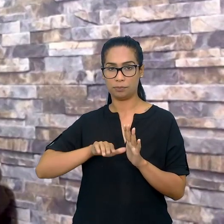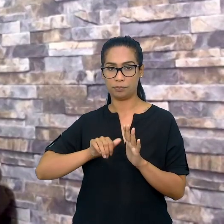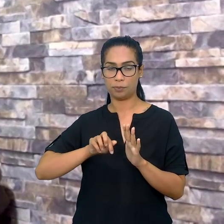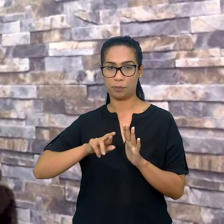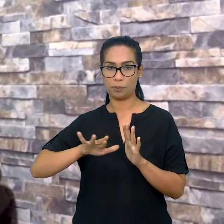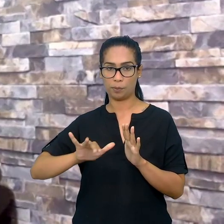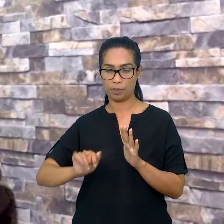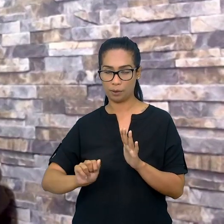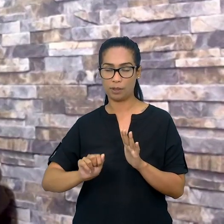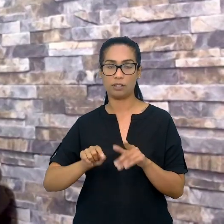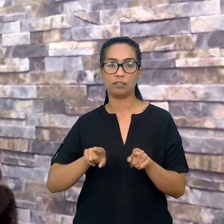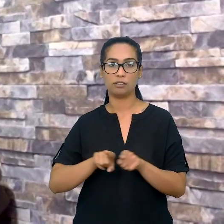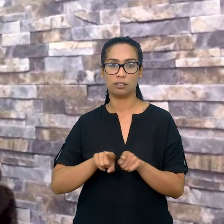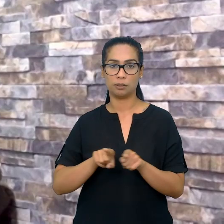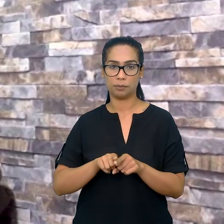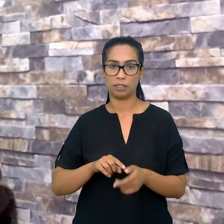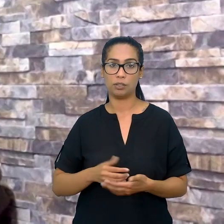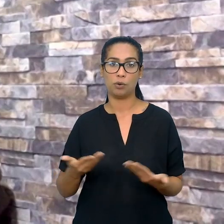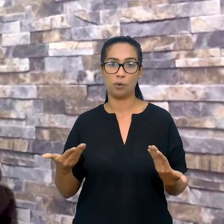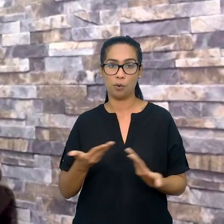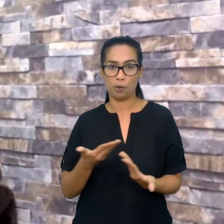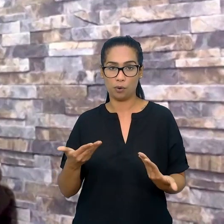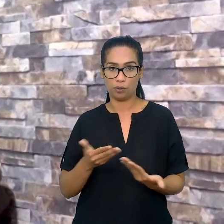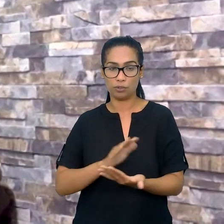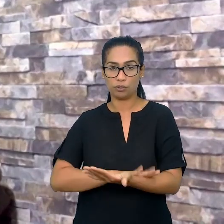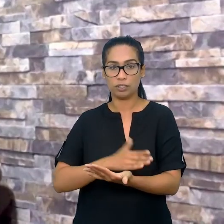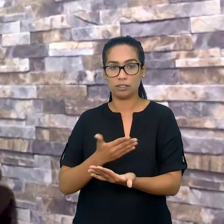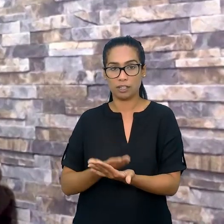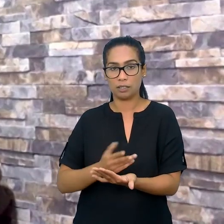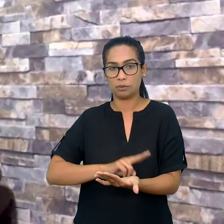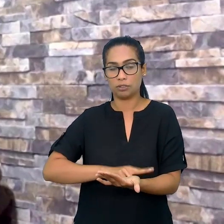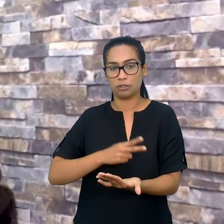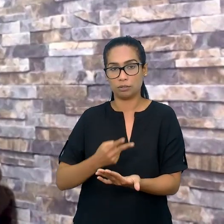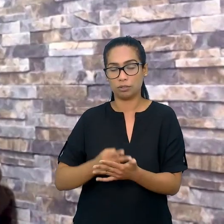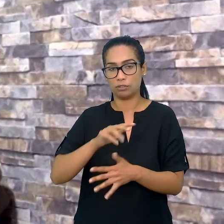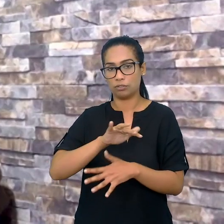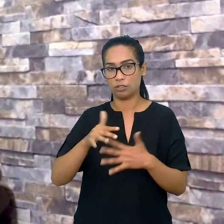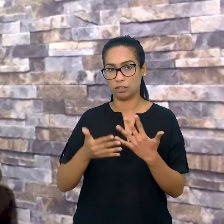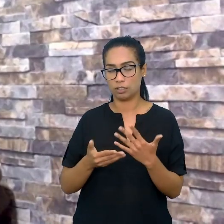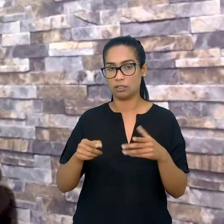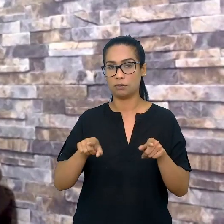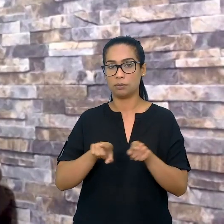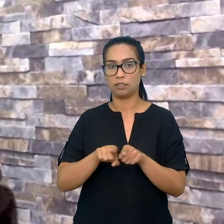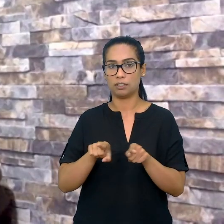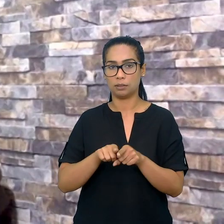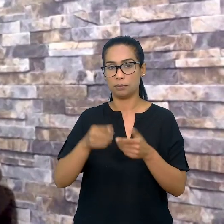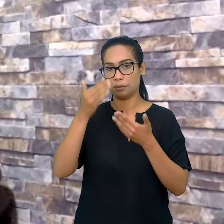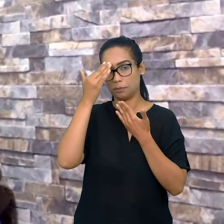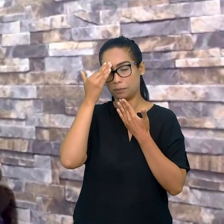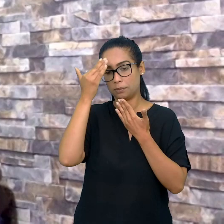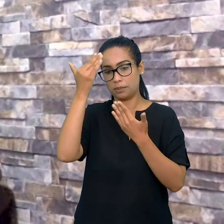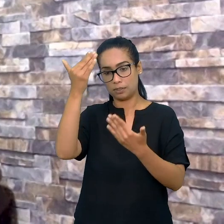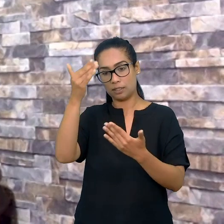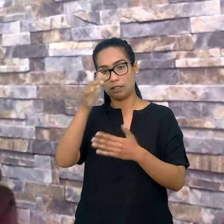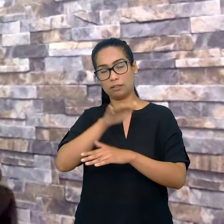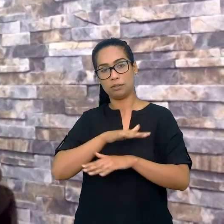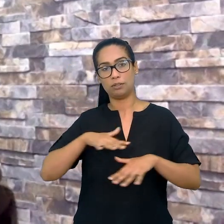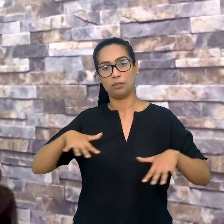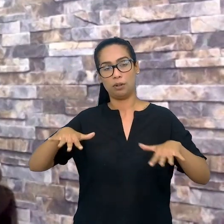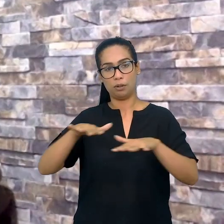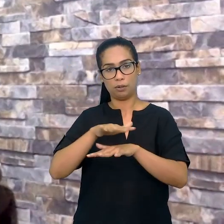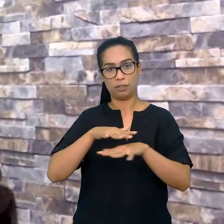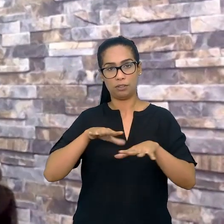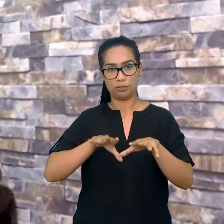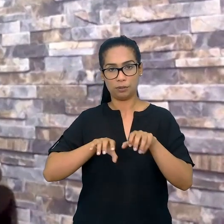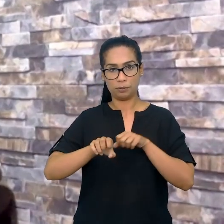a equipe de intérpretes que me acompanha nessa formação, né, nos acompanha, expressando a minha gratidão por permitirem que a nossa formação